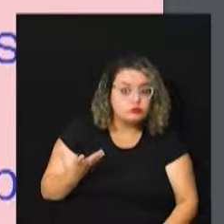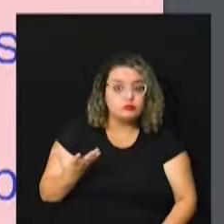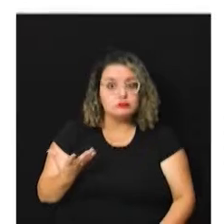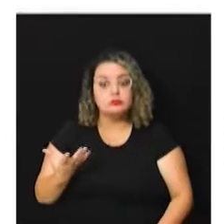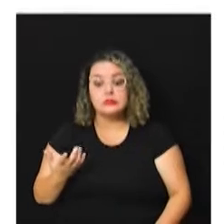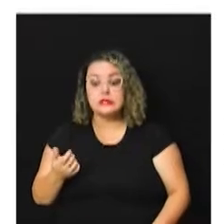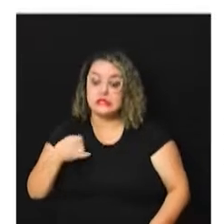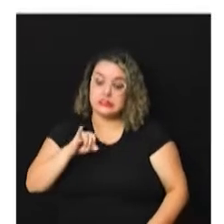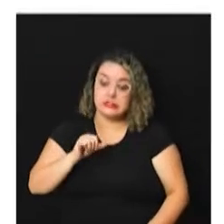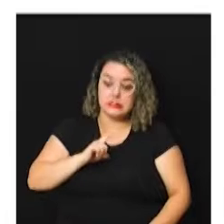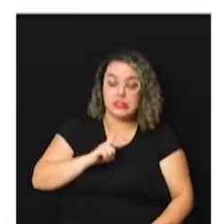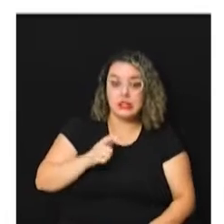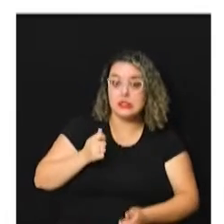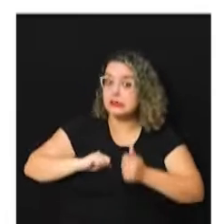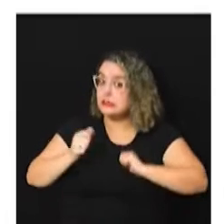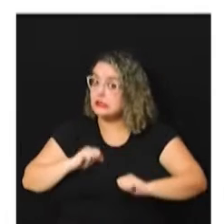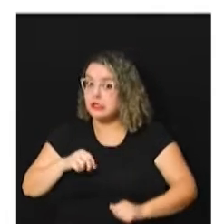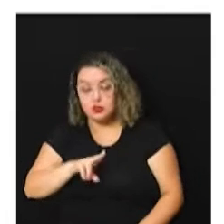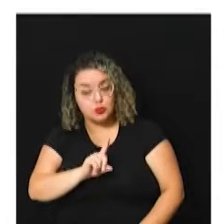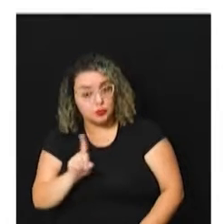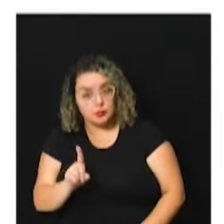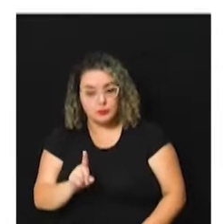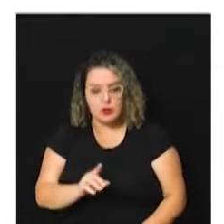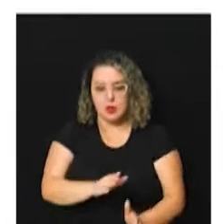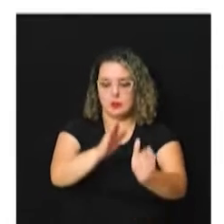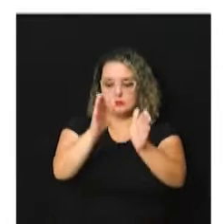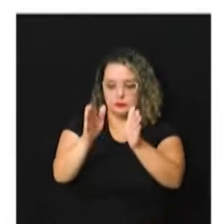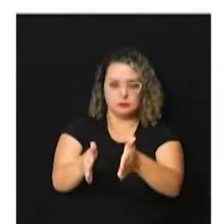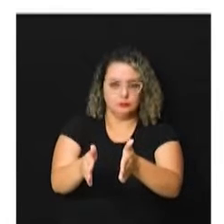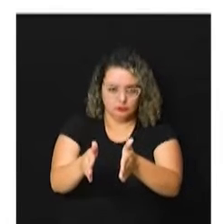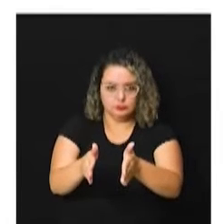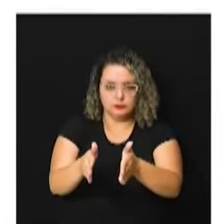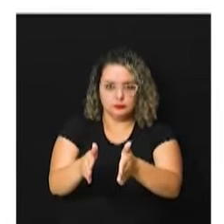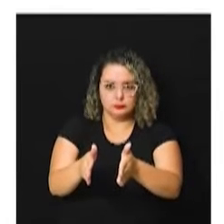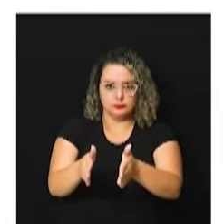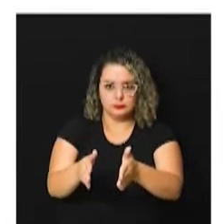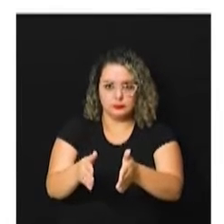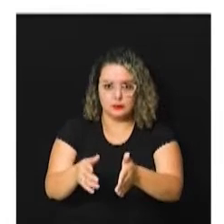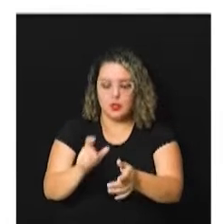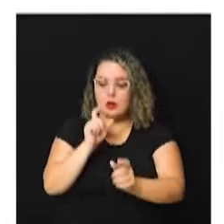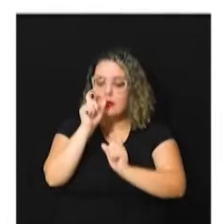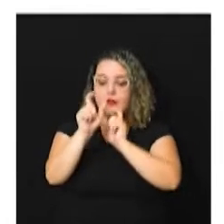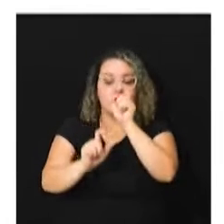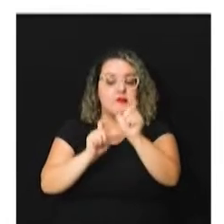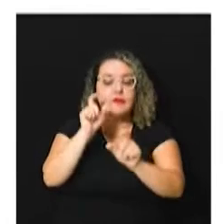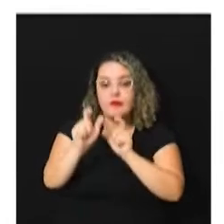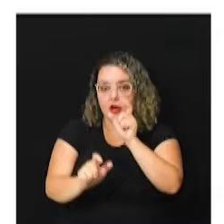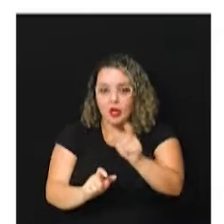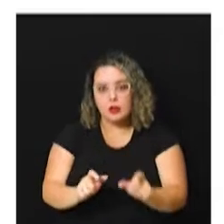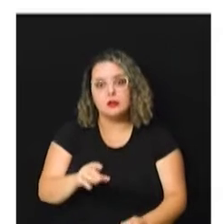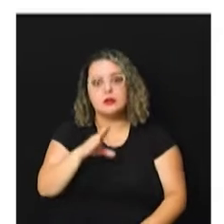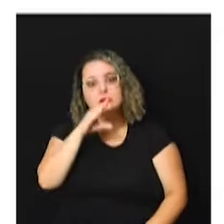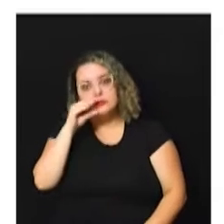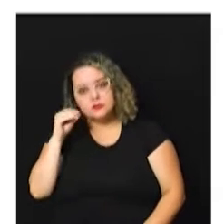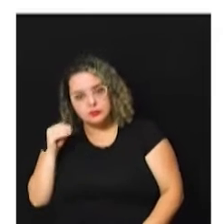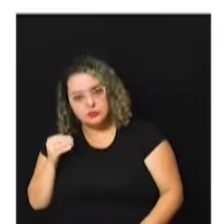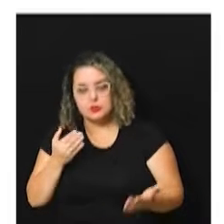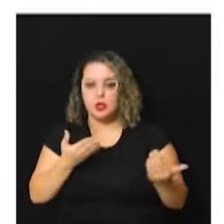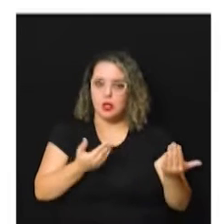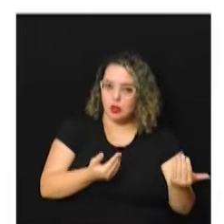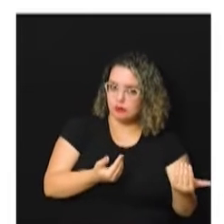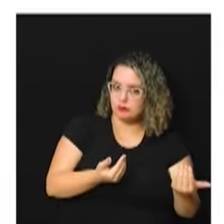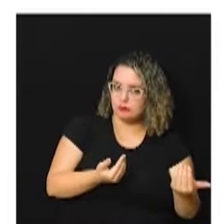caminhos poderia apoiar eles a terem. Desde o lançamento, a Unicef registrou mais de 22 mil acessos ao